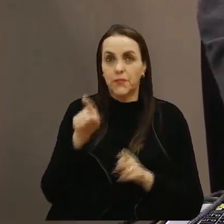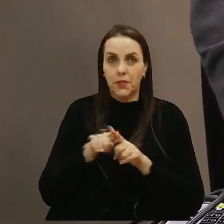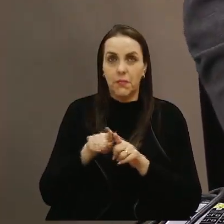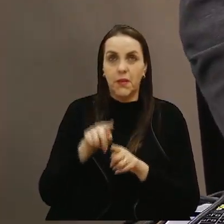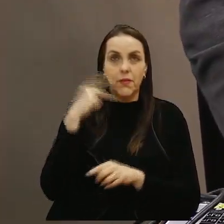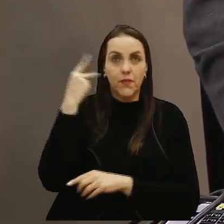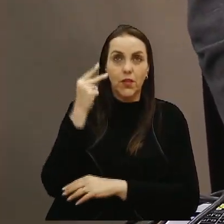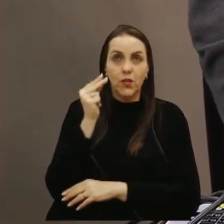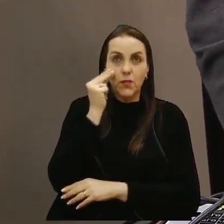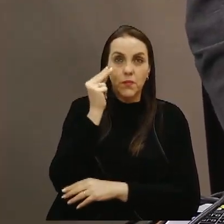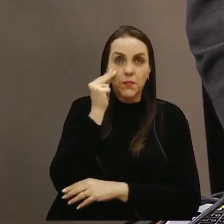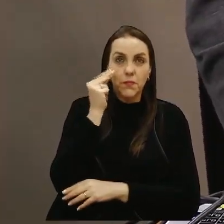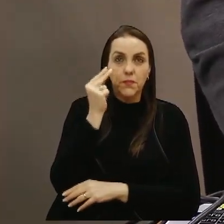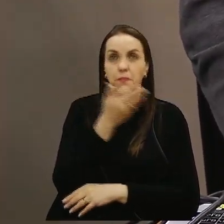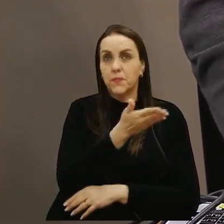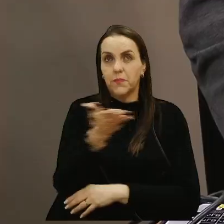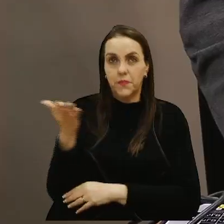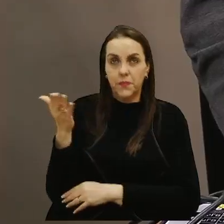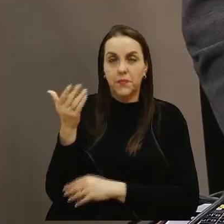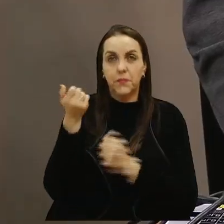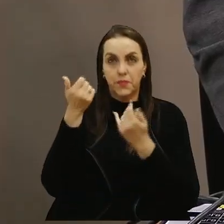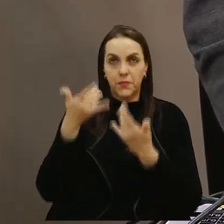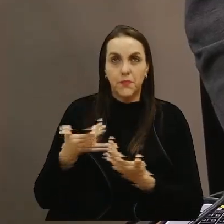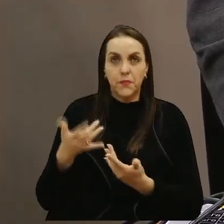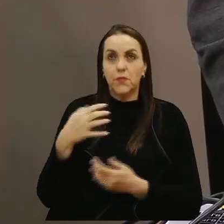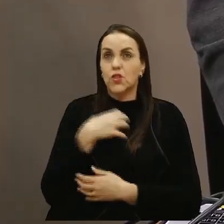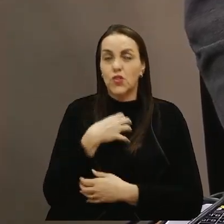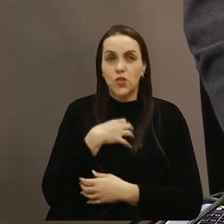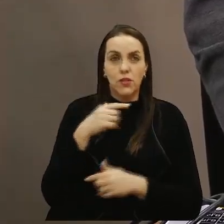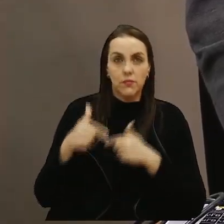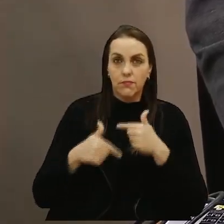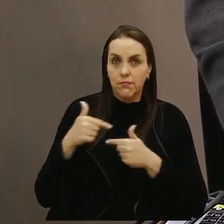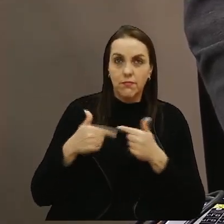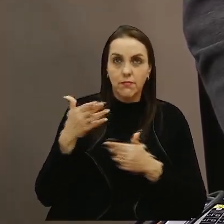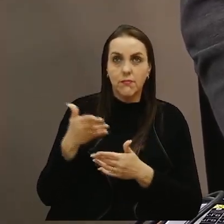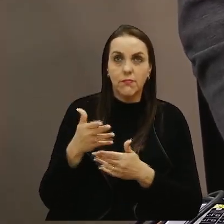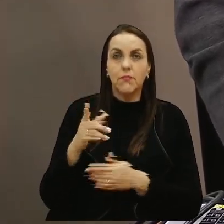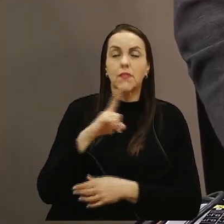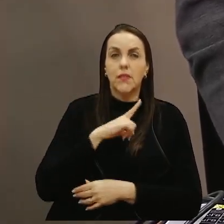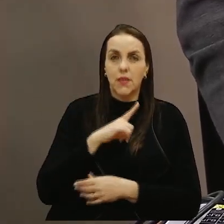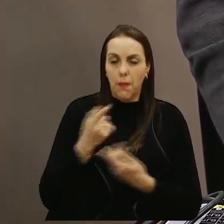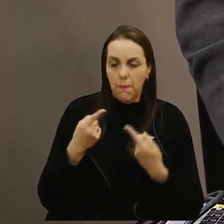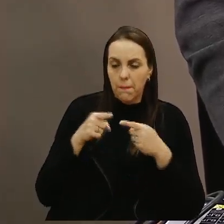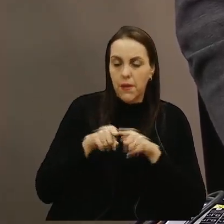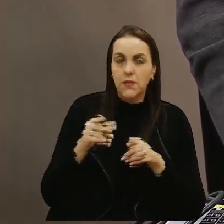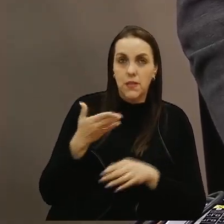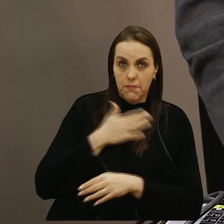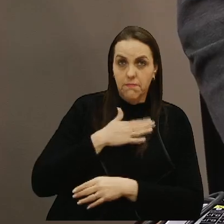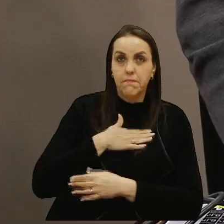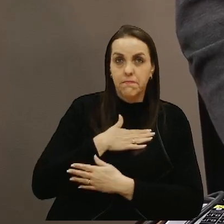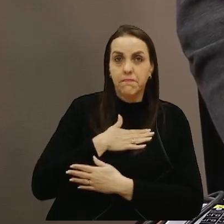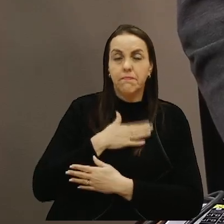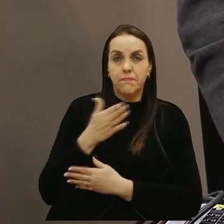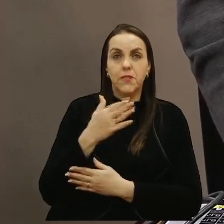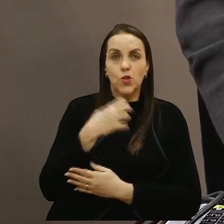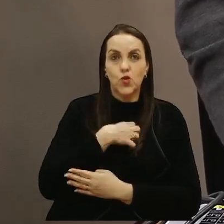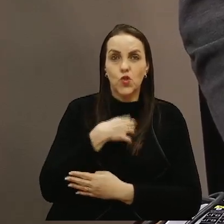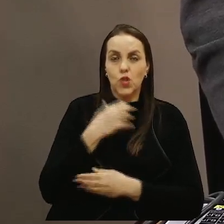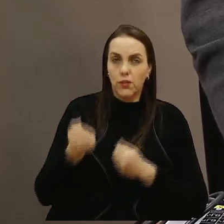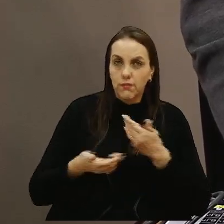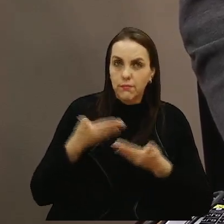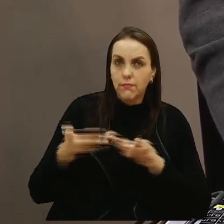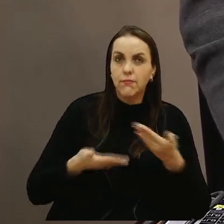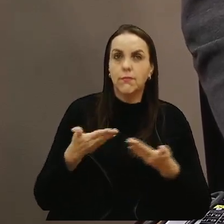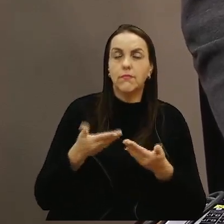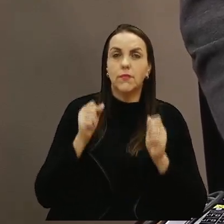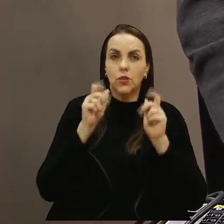falou há pouco também, os demais vereadores, na forma como o senhor trabalha, tens um parceiro aqui em mim, né, pela sua forma de tratar, pela sua forma de